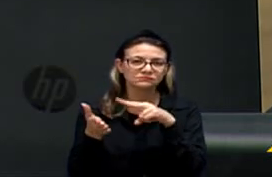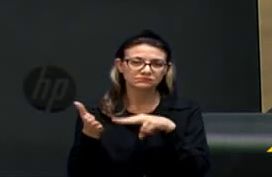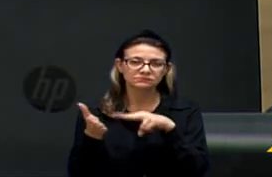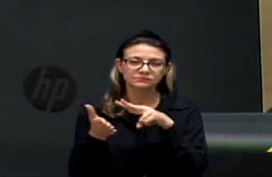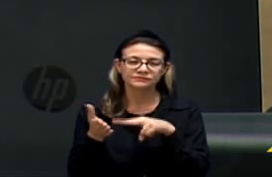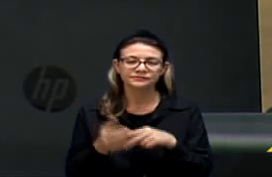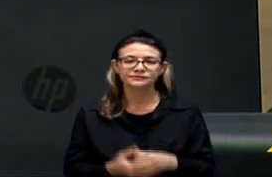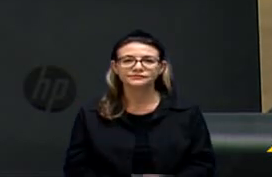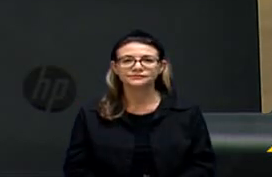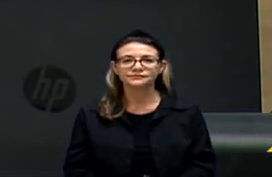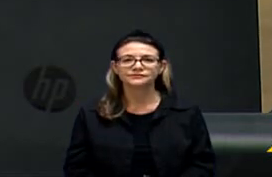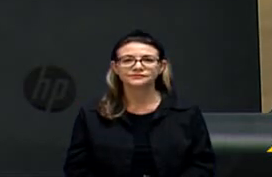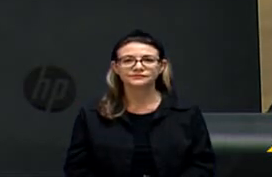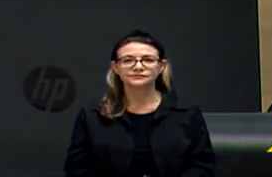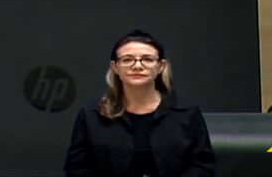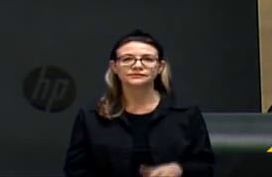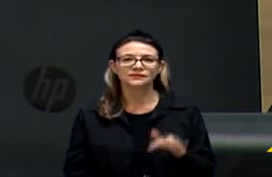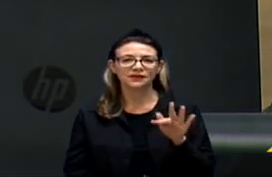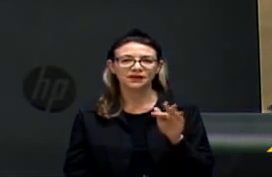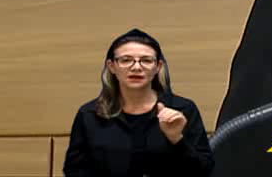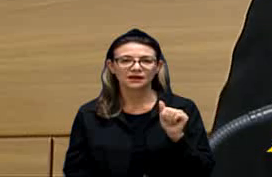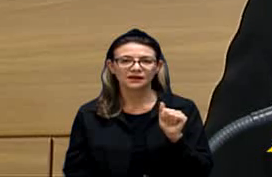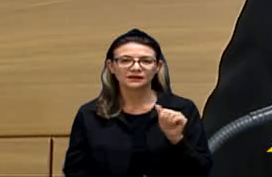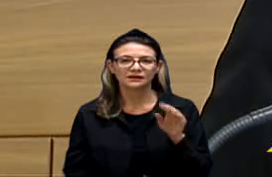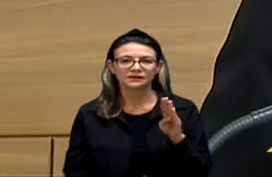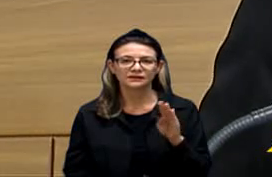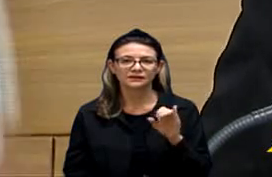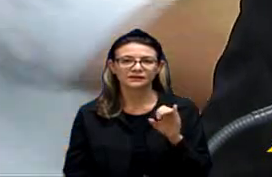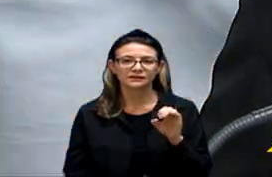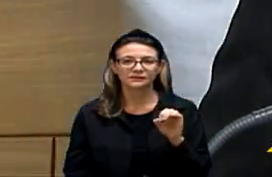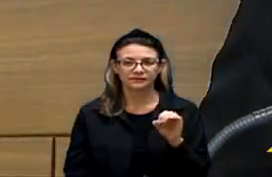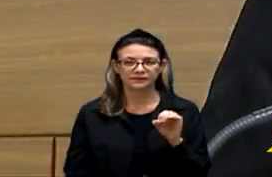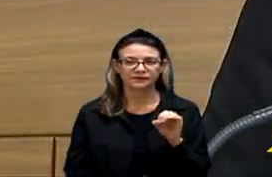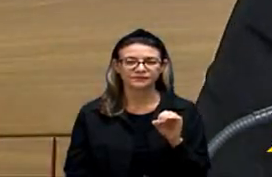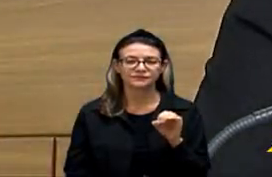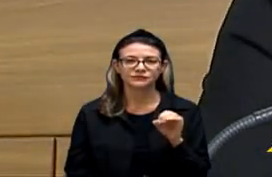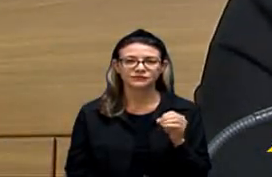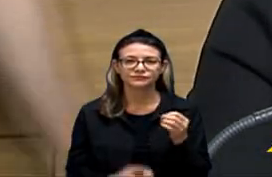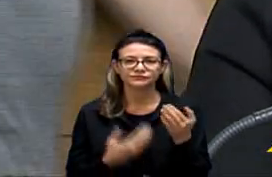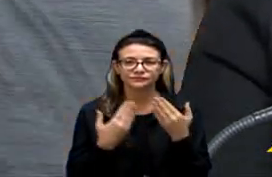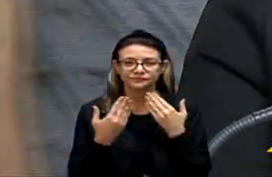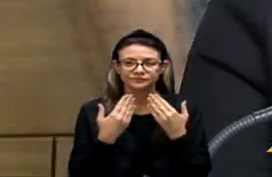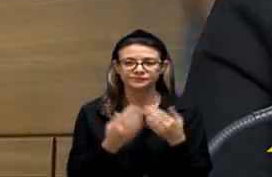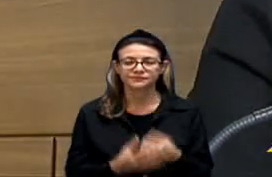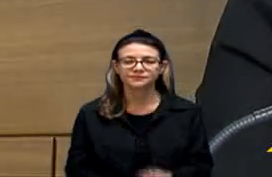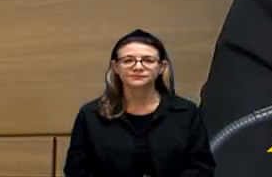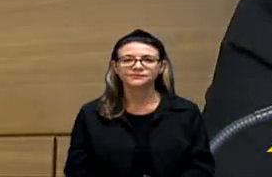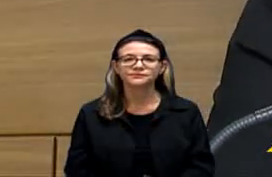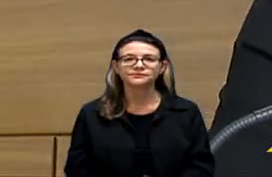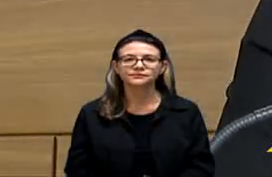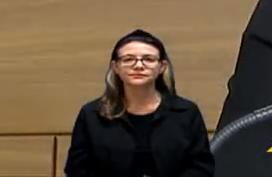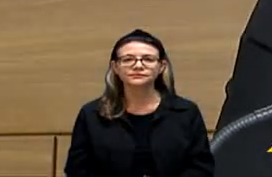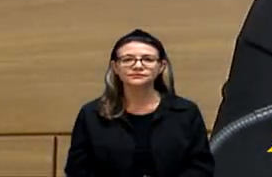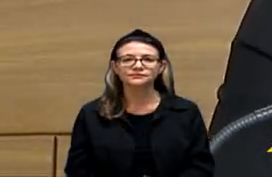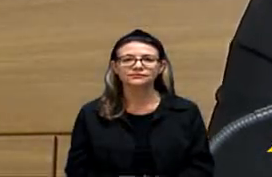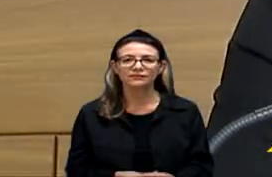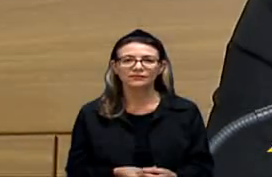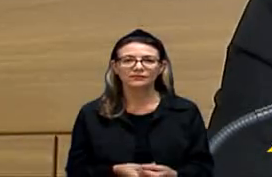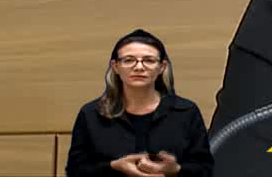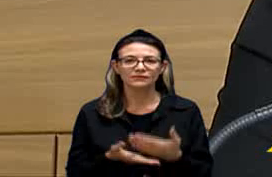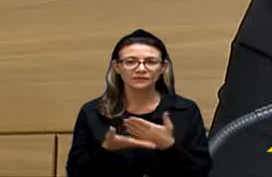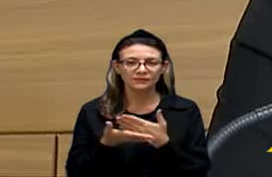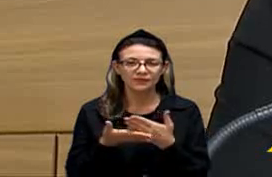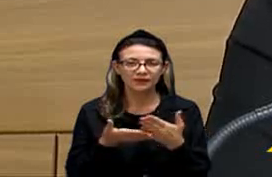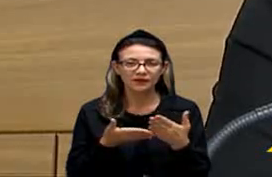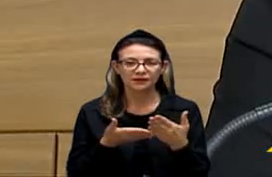palavra Fábio sim dando sequência à sessão início das leituras do dos